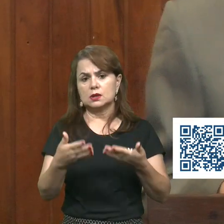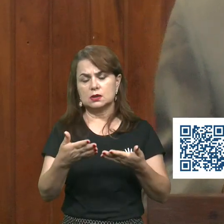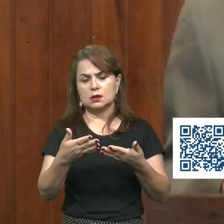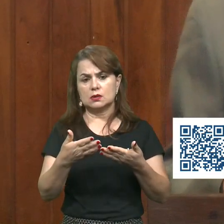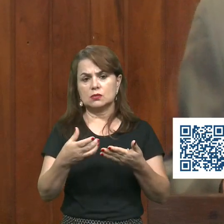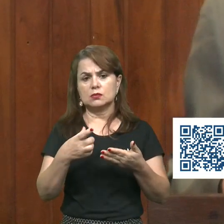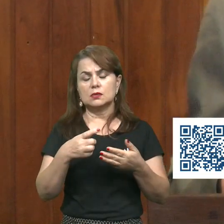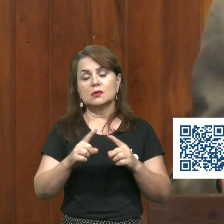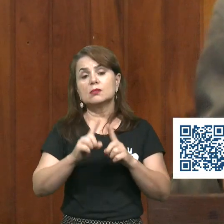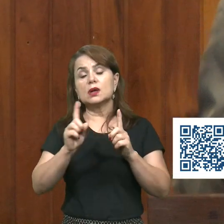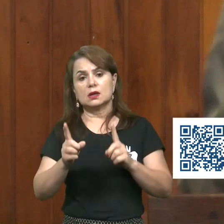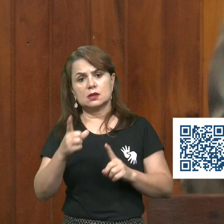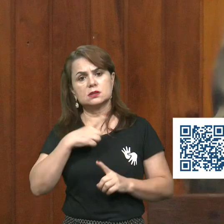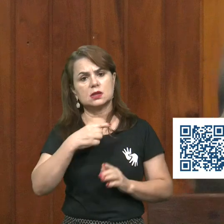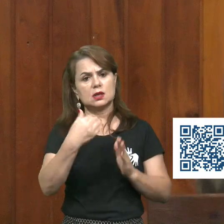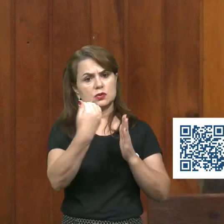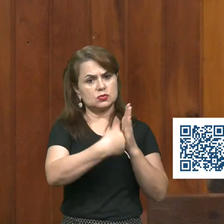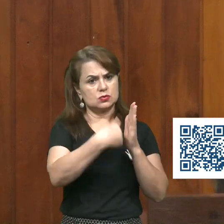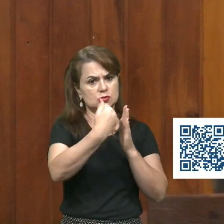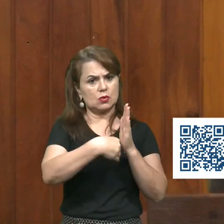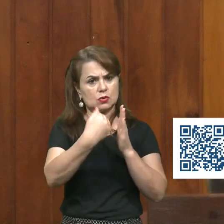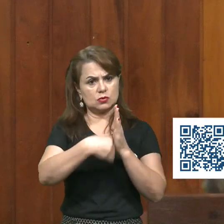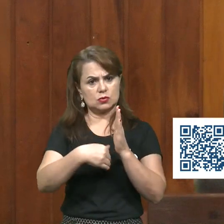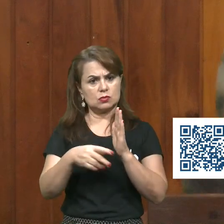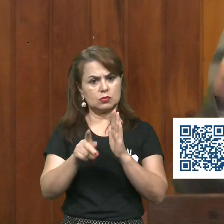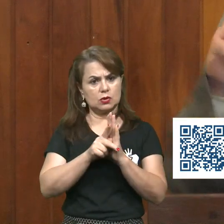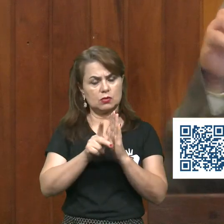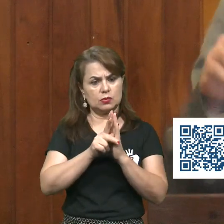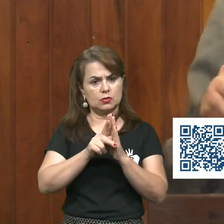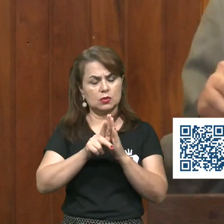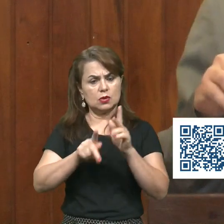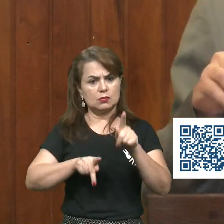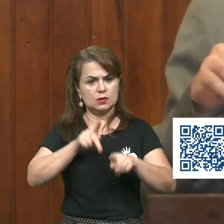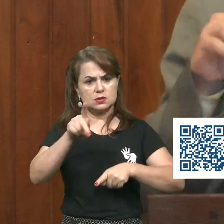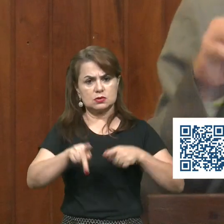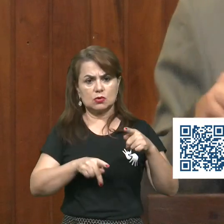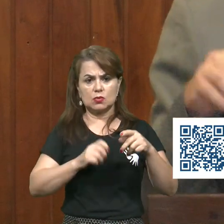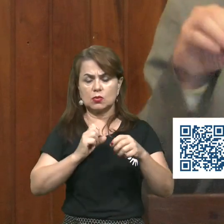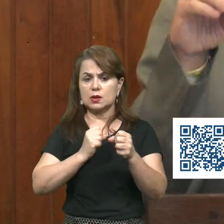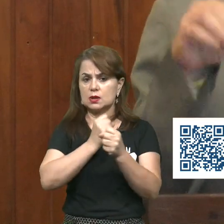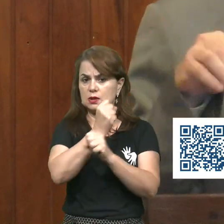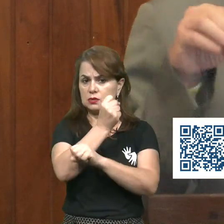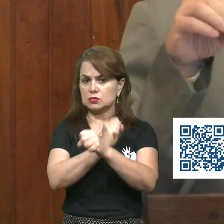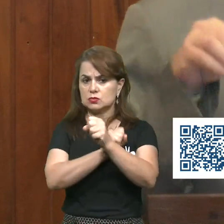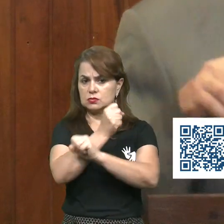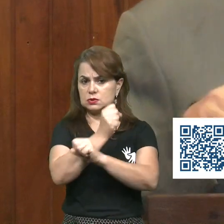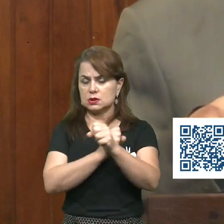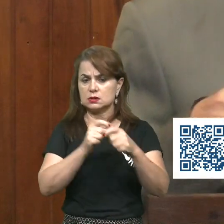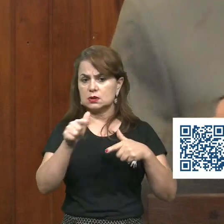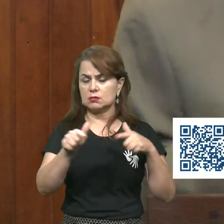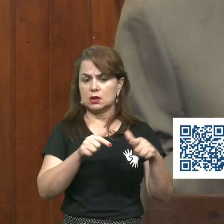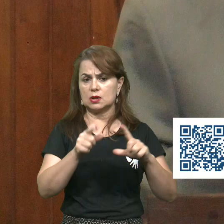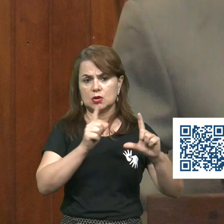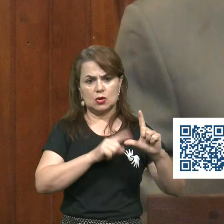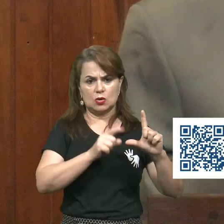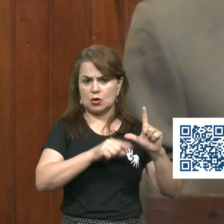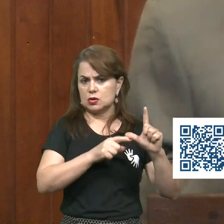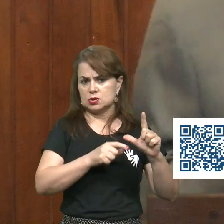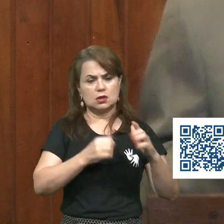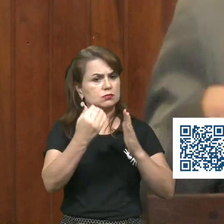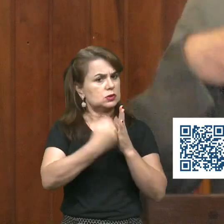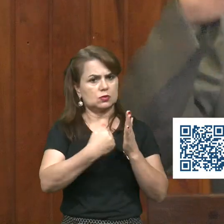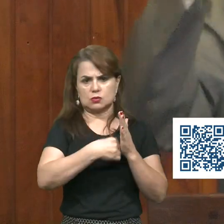na mensalidade apenas para trabalhadores na indústria, da indústria e não do comércio. Nós fazemos